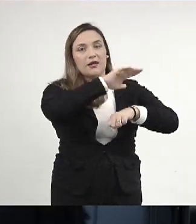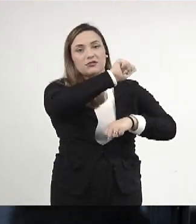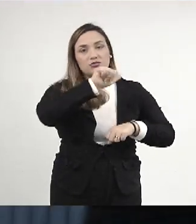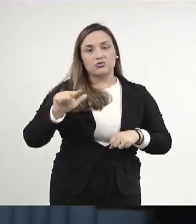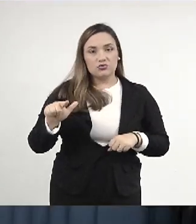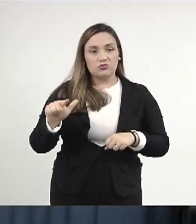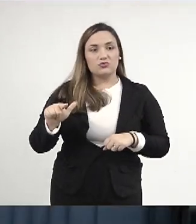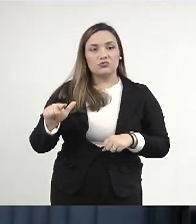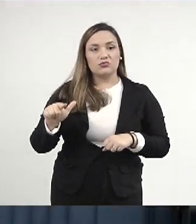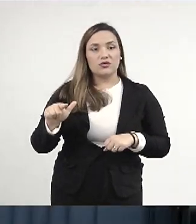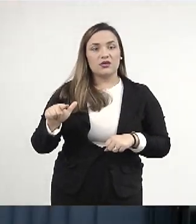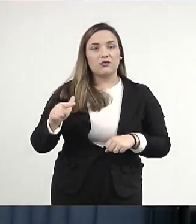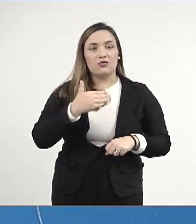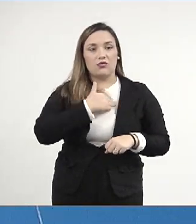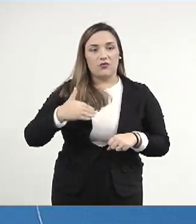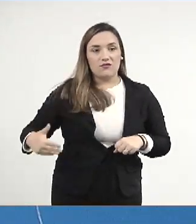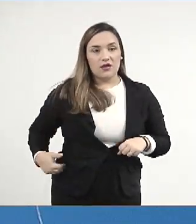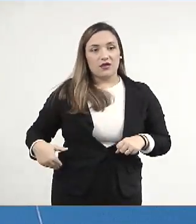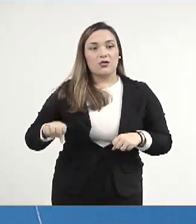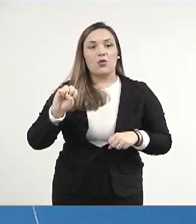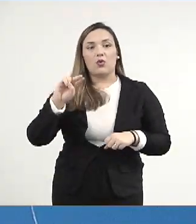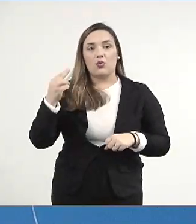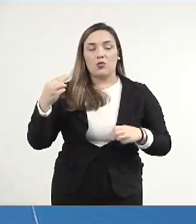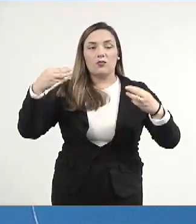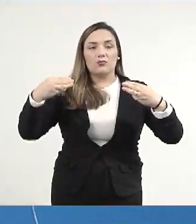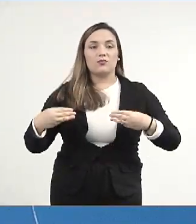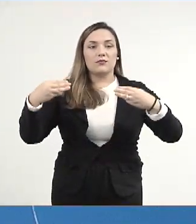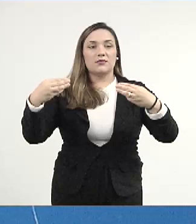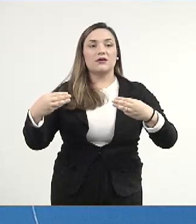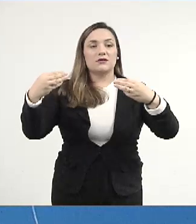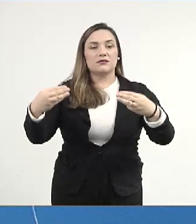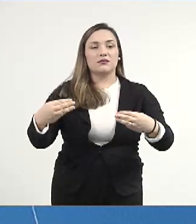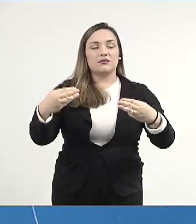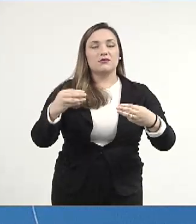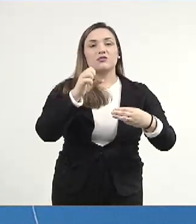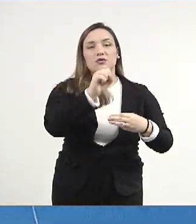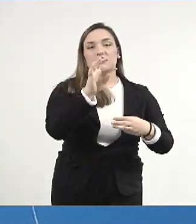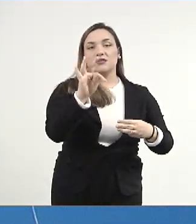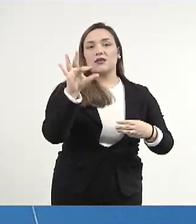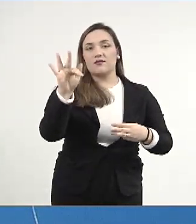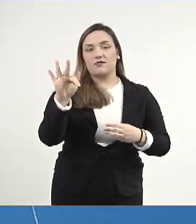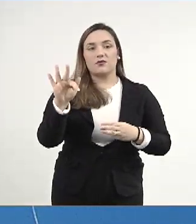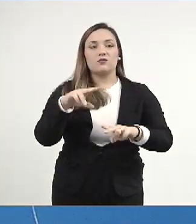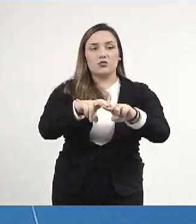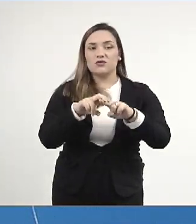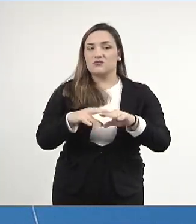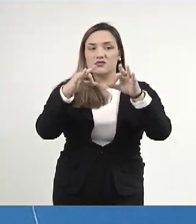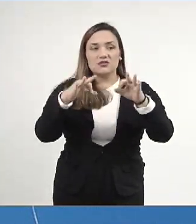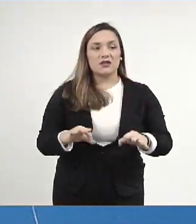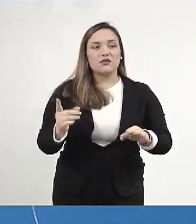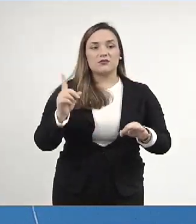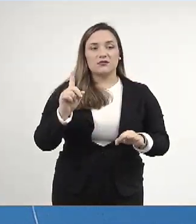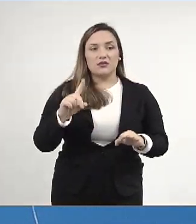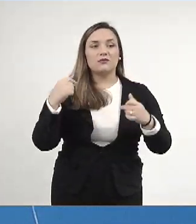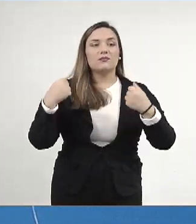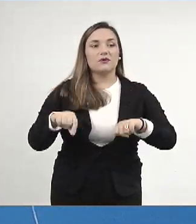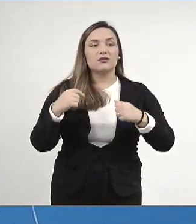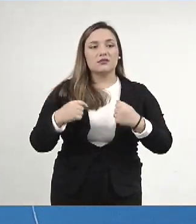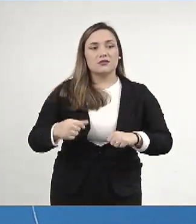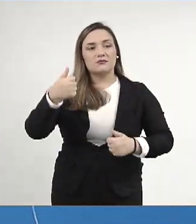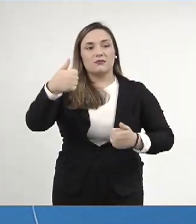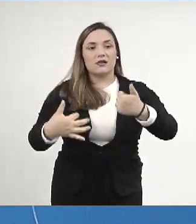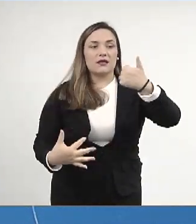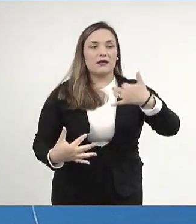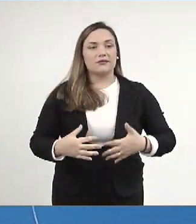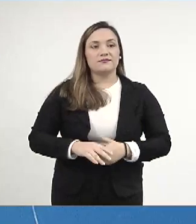ganha um governador do estado, um ministro do Supremo Tribunal Federal. Então, isso não está correto e precisa de